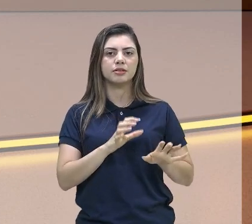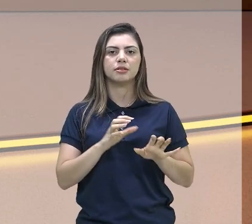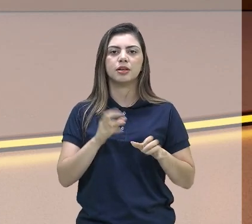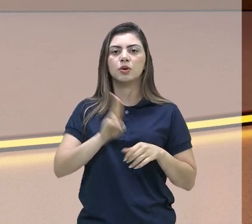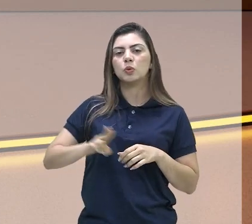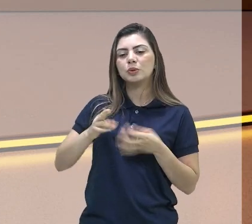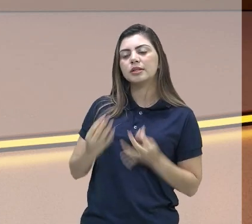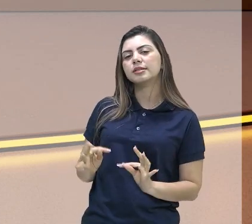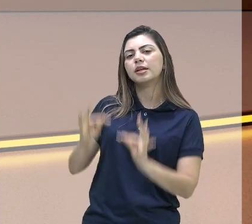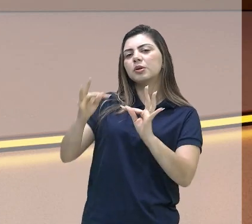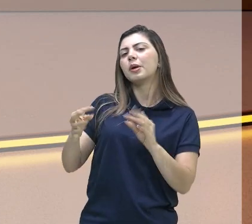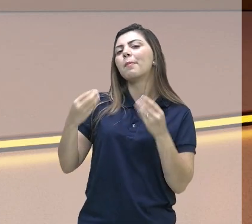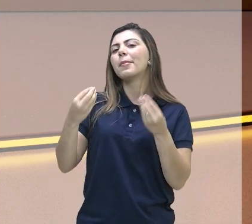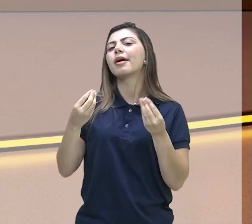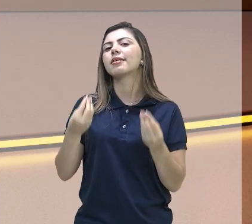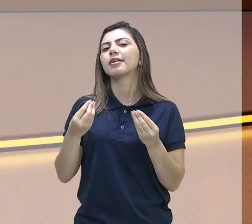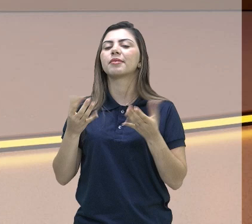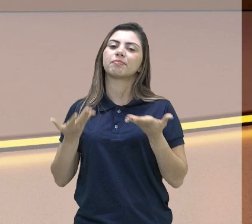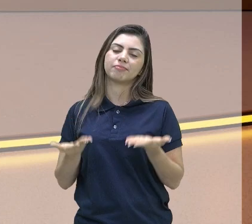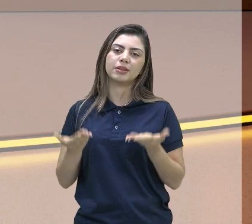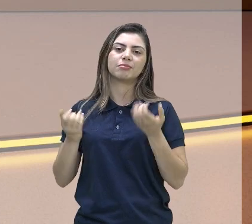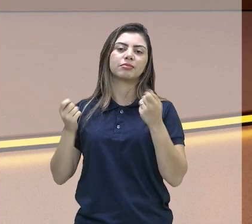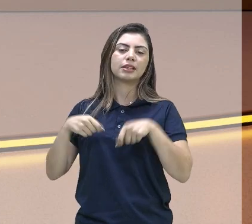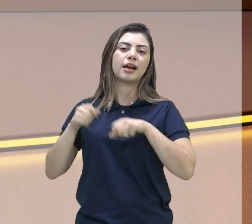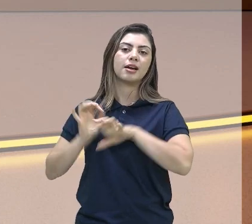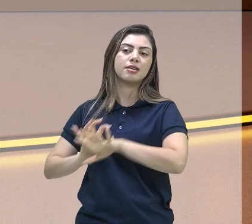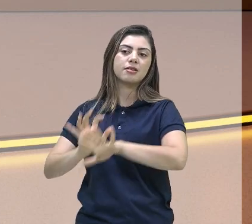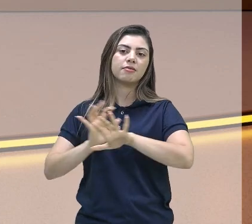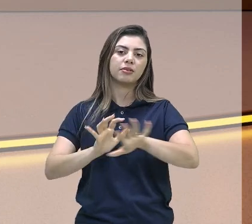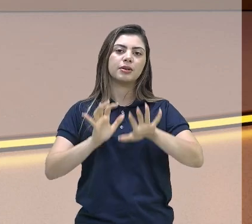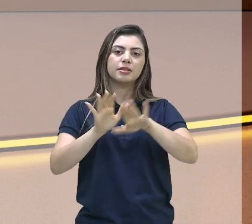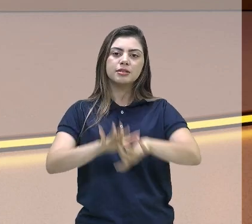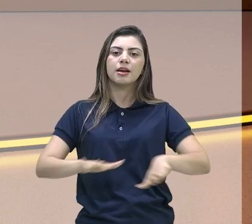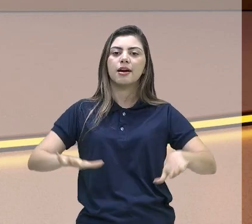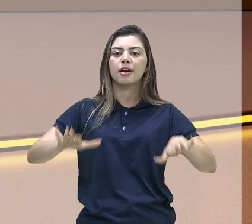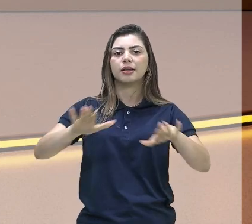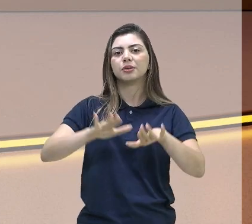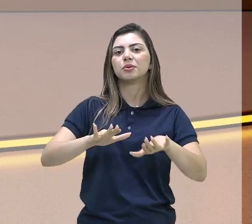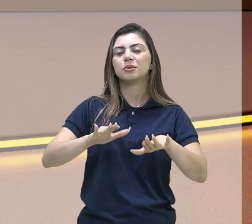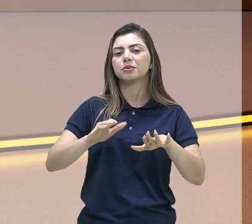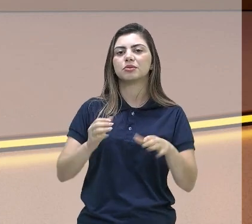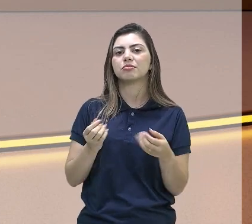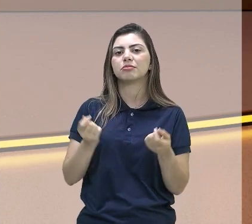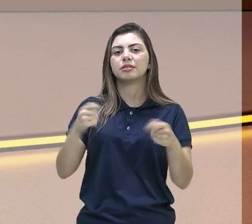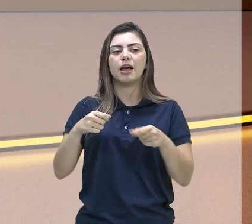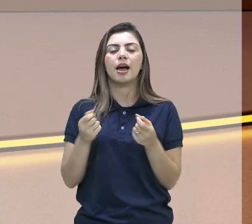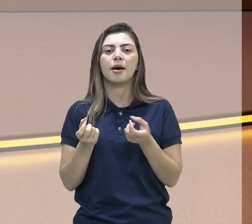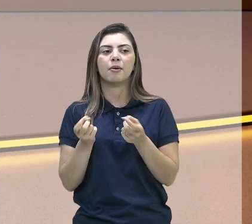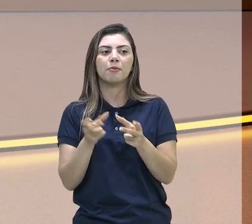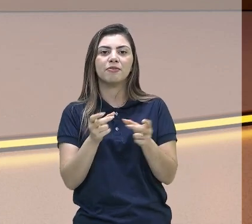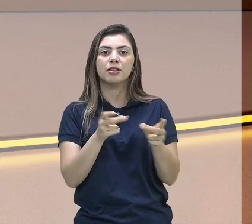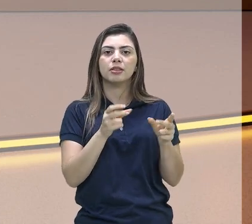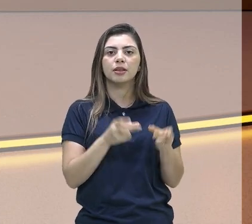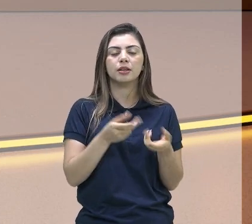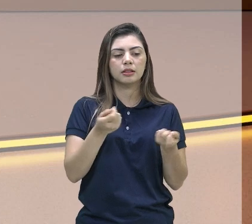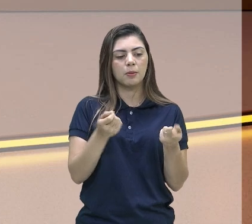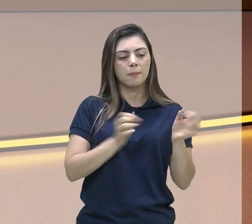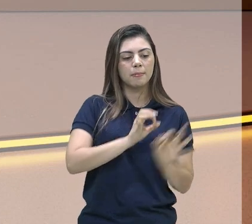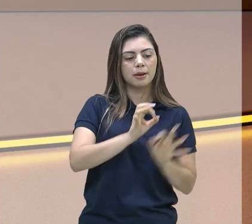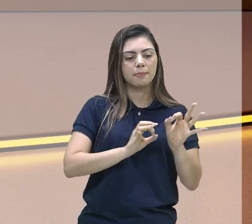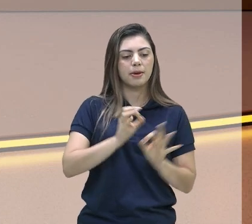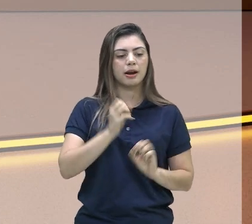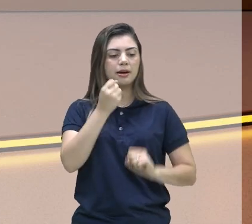para poder fazer funcionar a indústria, para poder fabricar produtos,